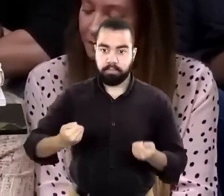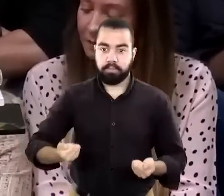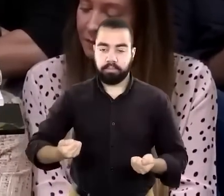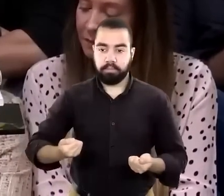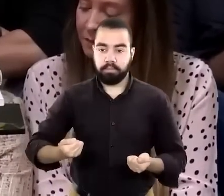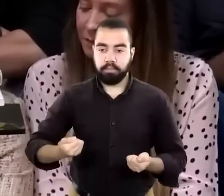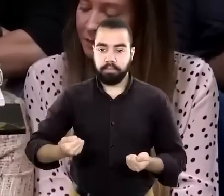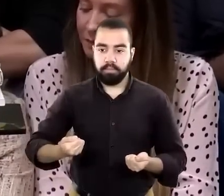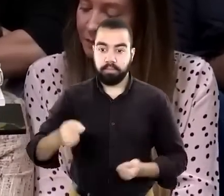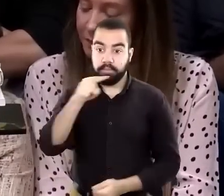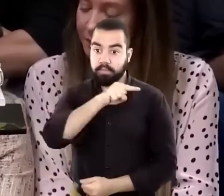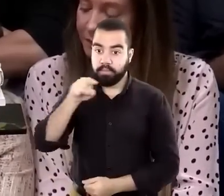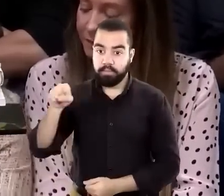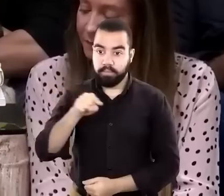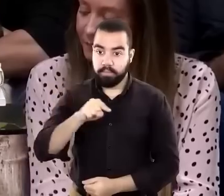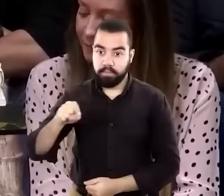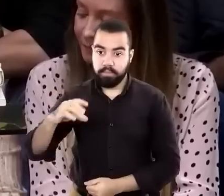no profeta Zacarias.